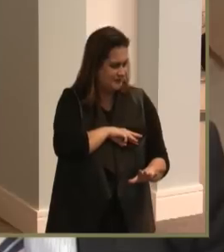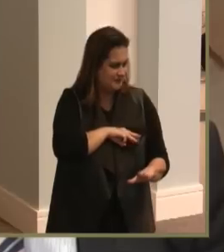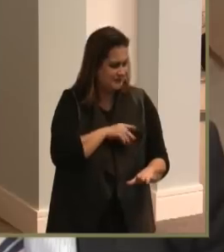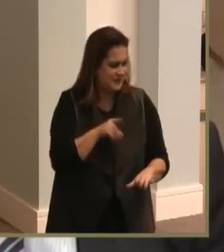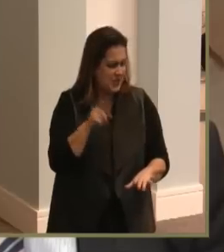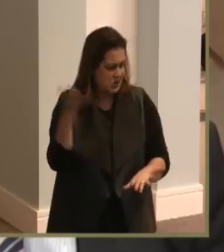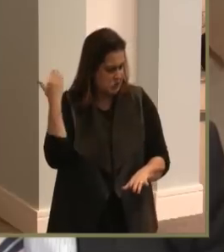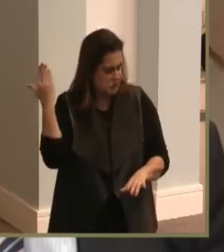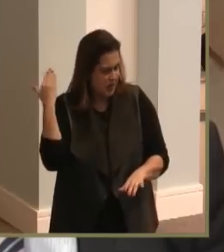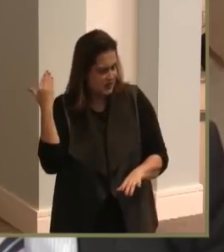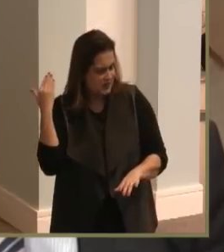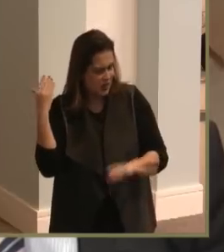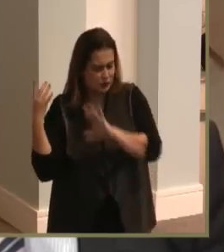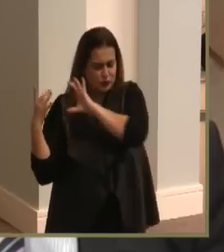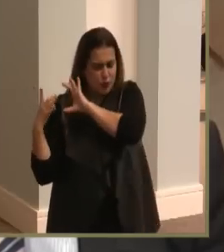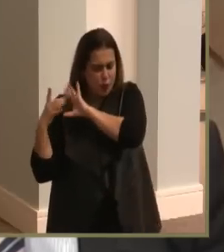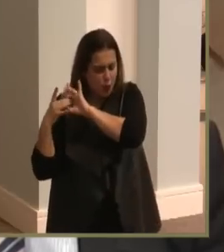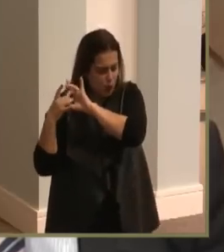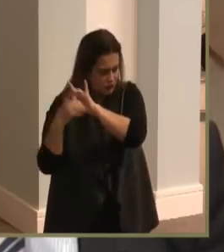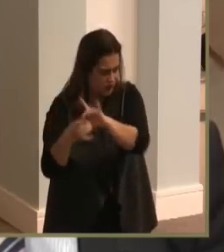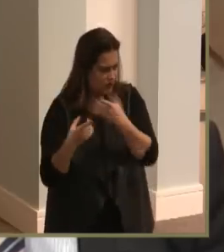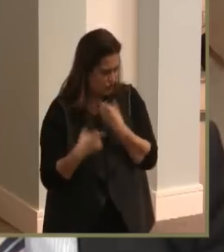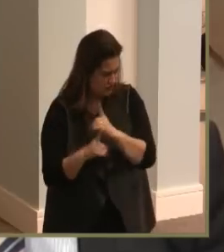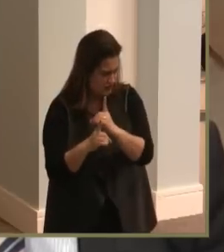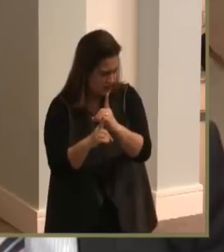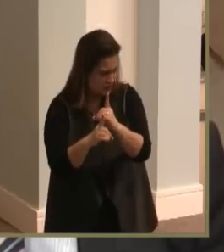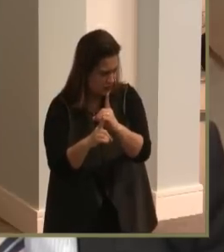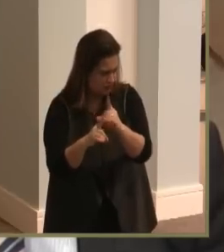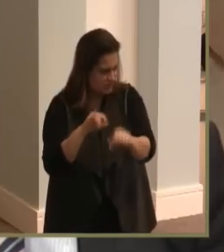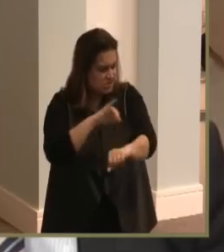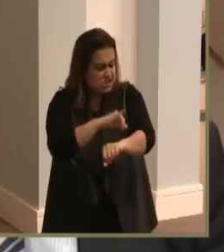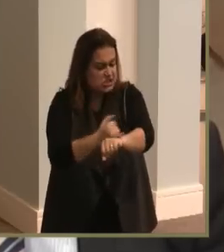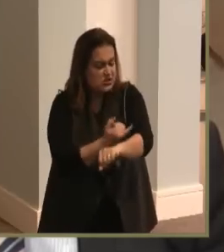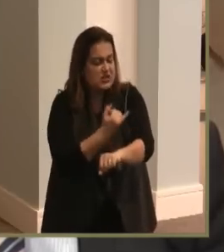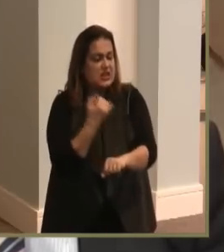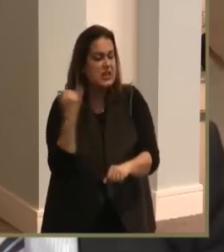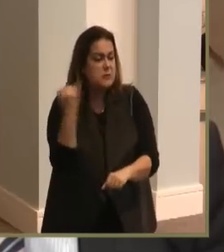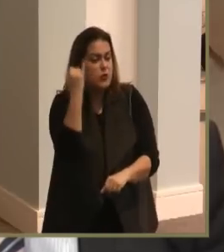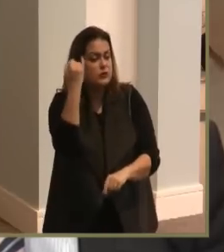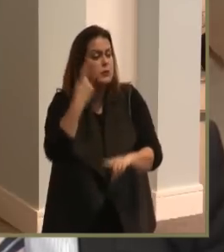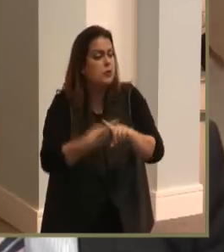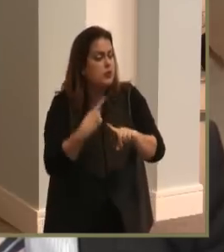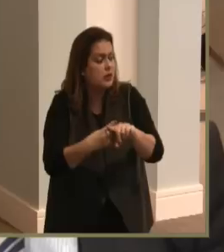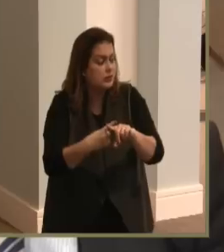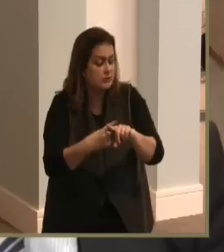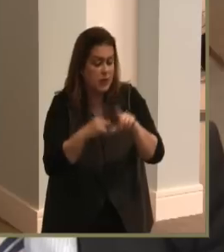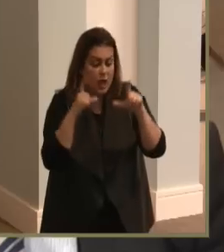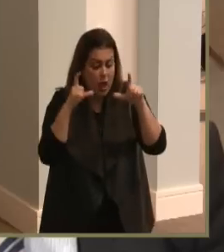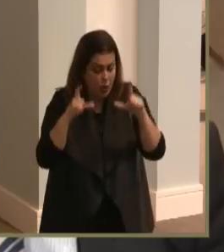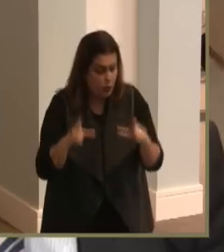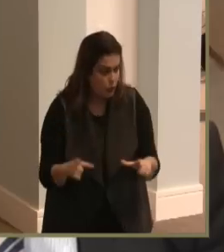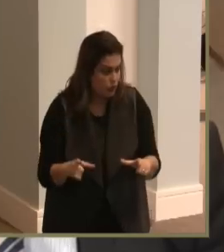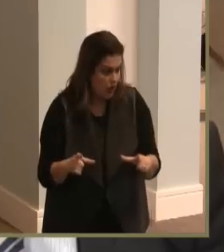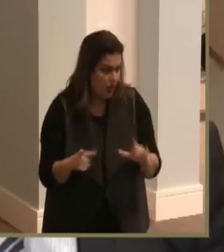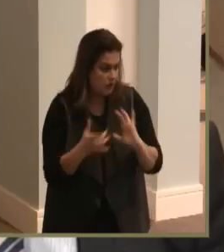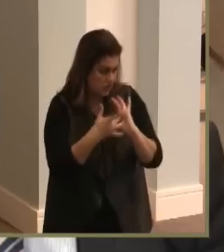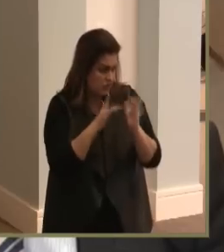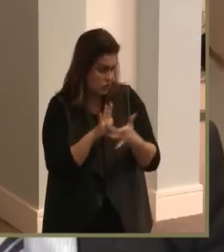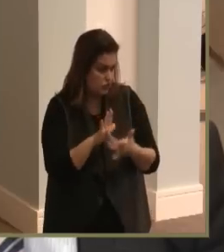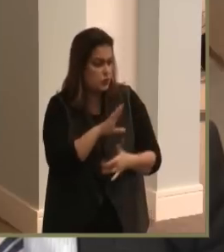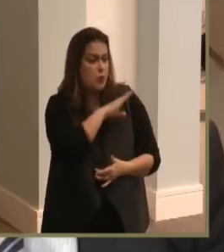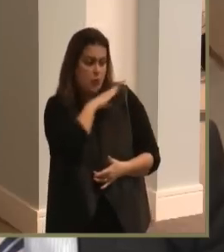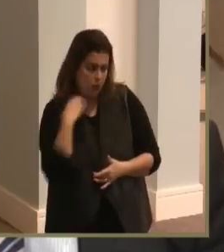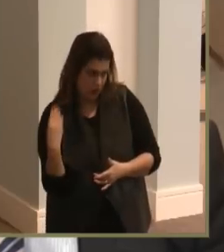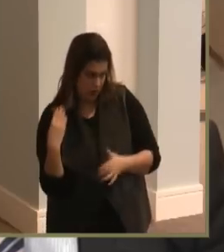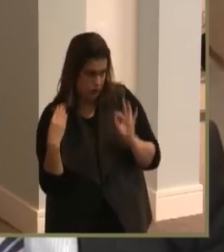foi importante naquele contexto dos discípulos? Foi o lugar da morte, foi o cenário da dor e do